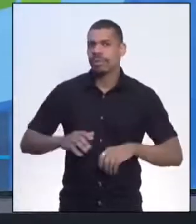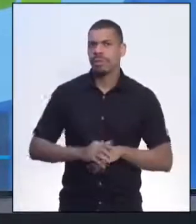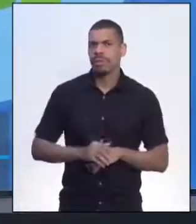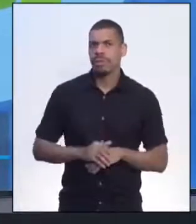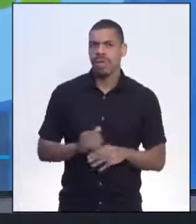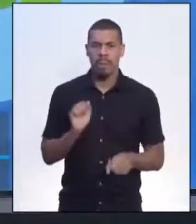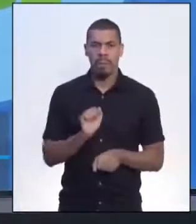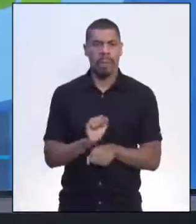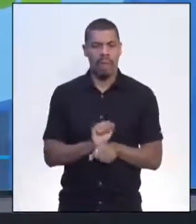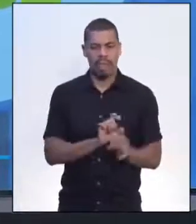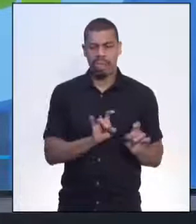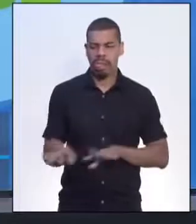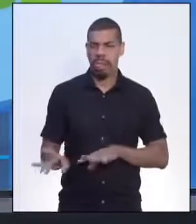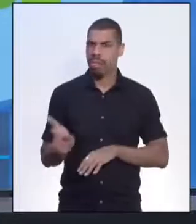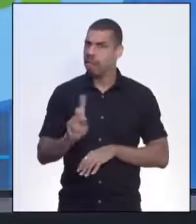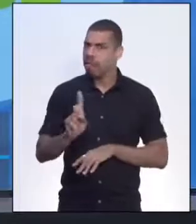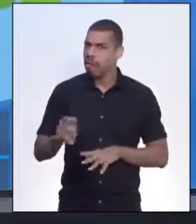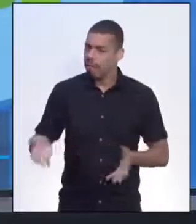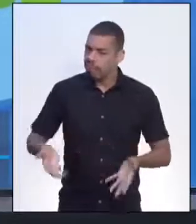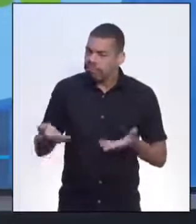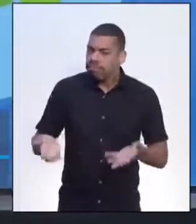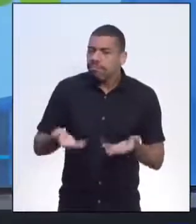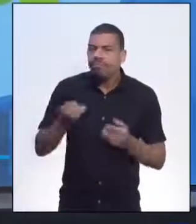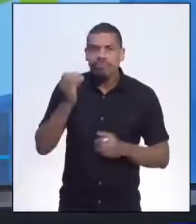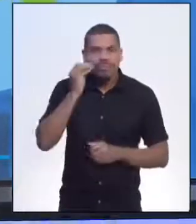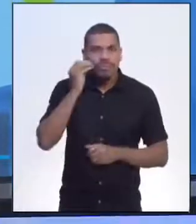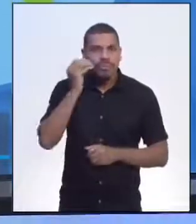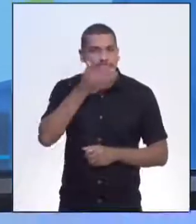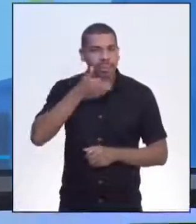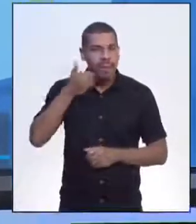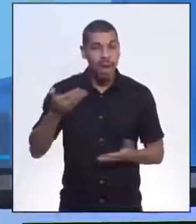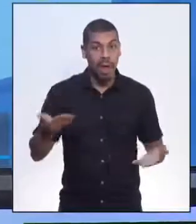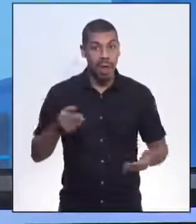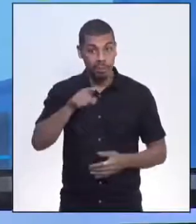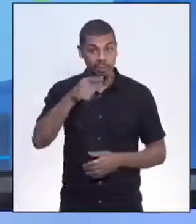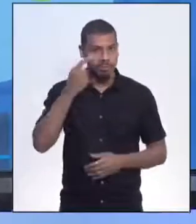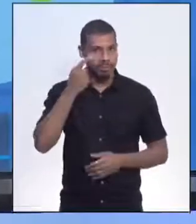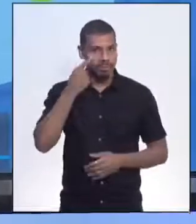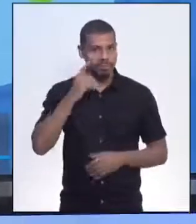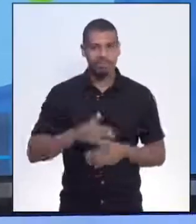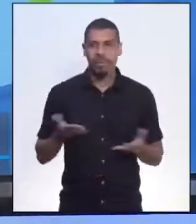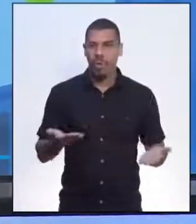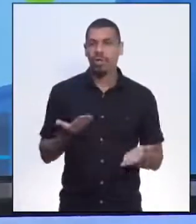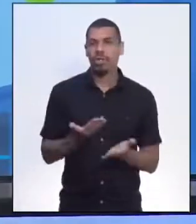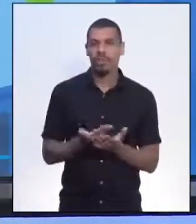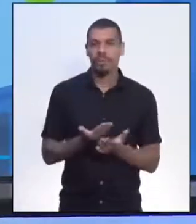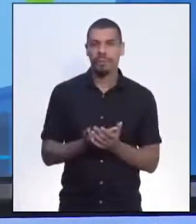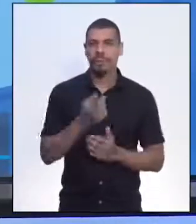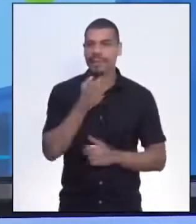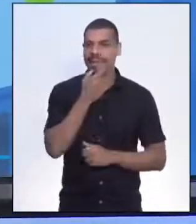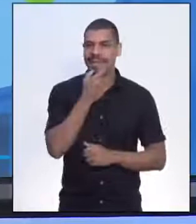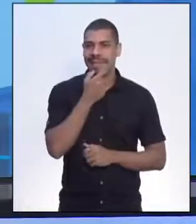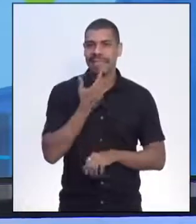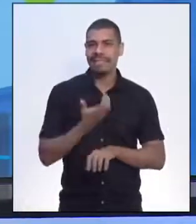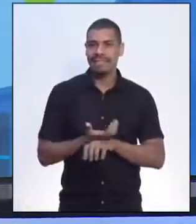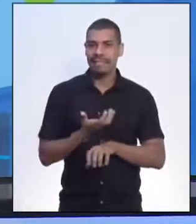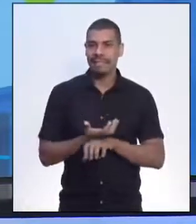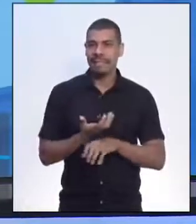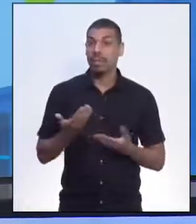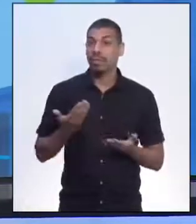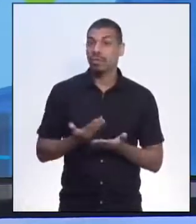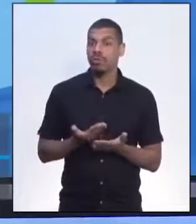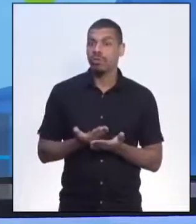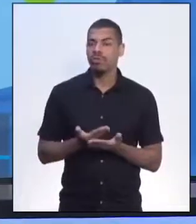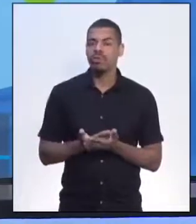chorar ou a gente vai tentar melhorar? Então, para quem está chegando agora, nós estamos na aula de inglês, né? Estamos estudando